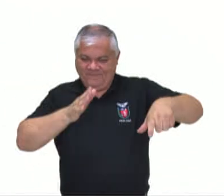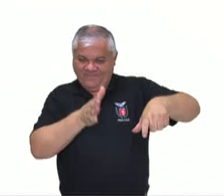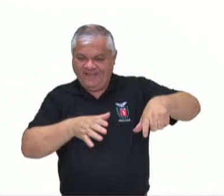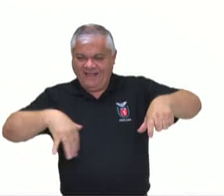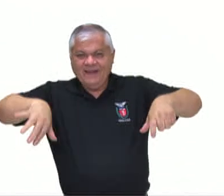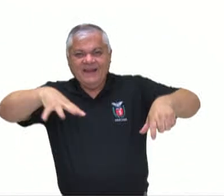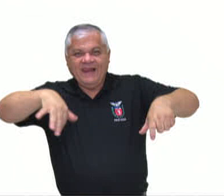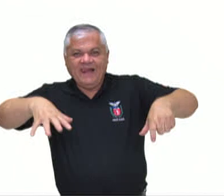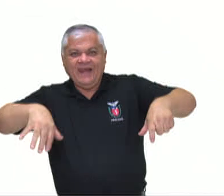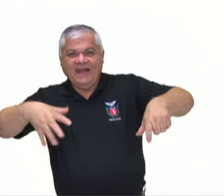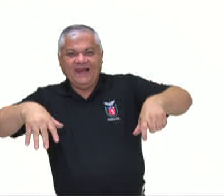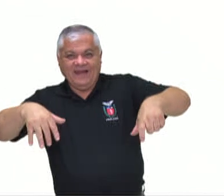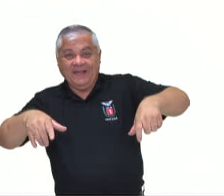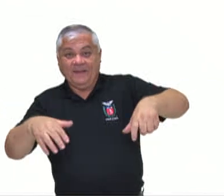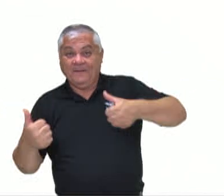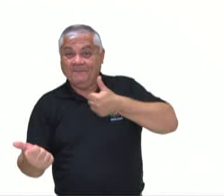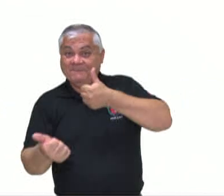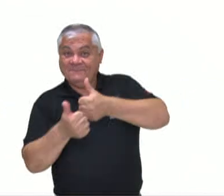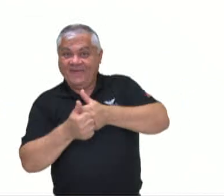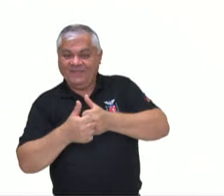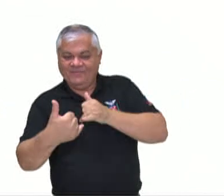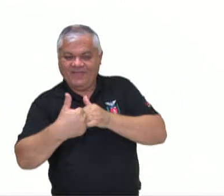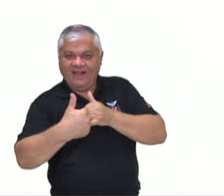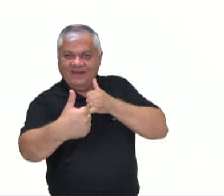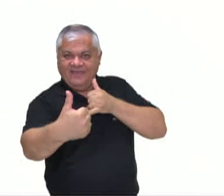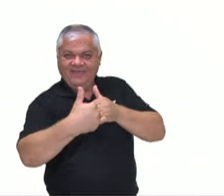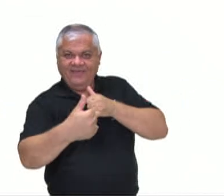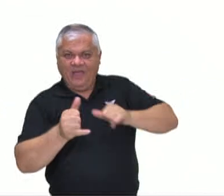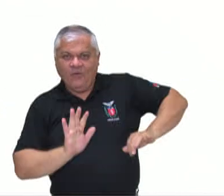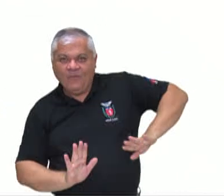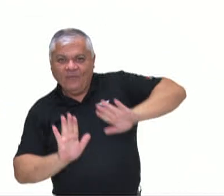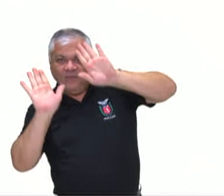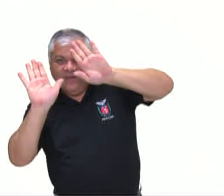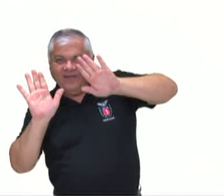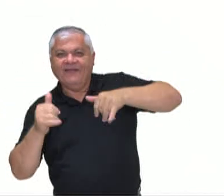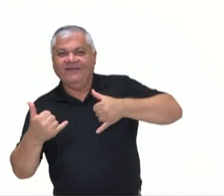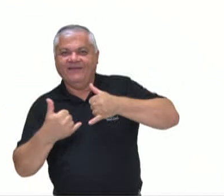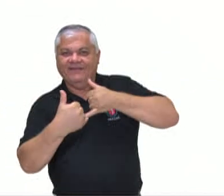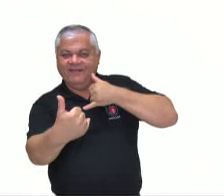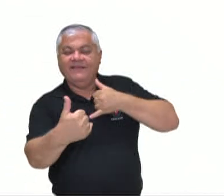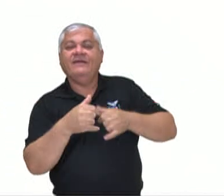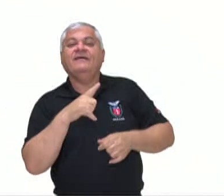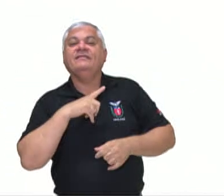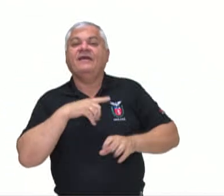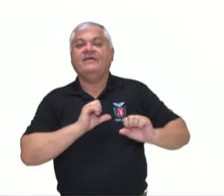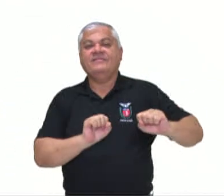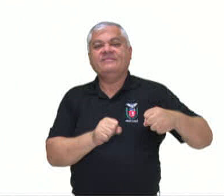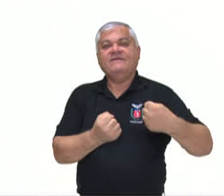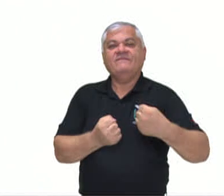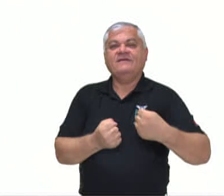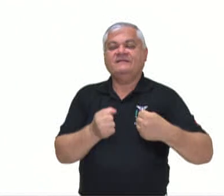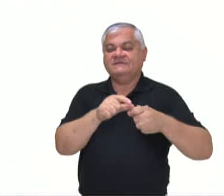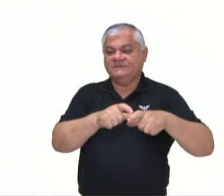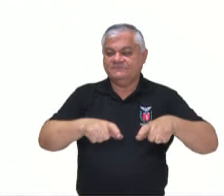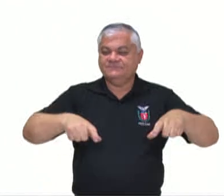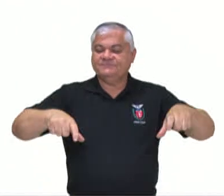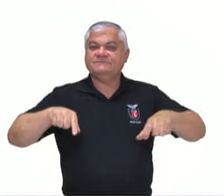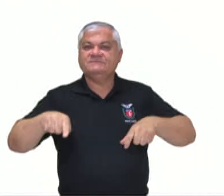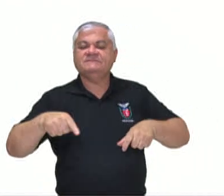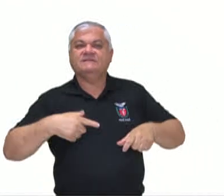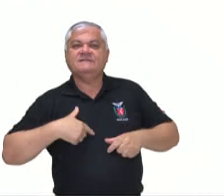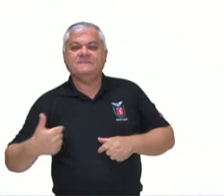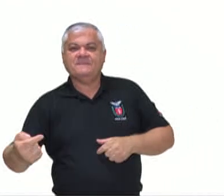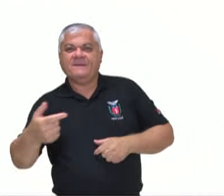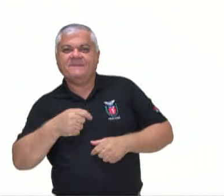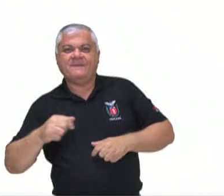equipe que fica próxima à linha da área de seu goleiro, em posição de defesa, e outra um pouco mais afastada